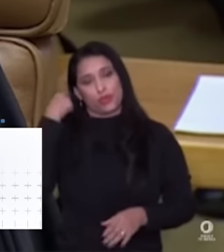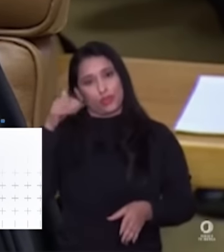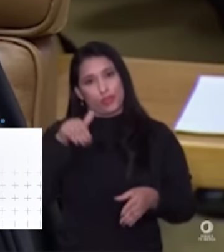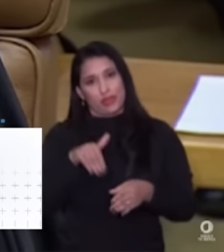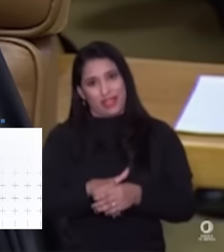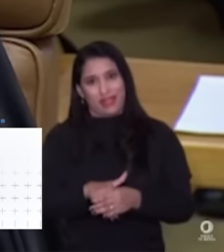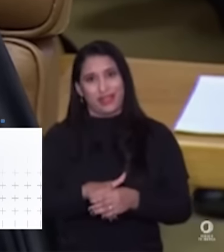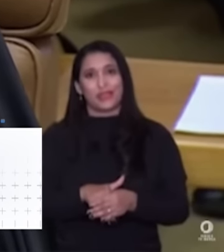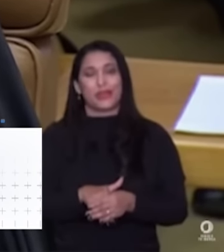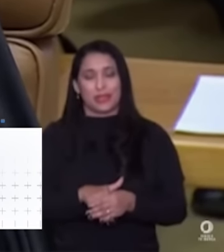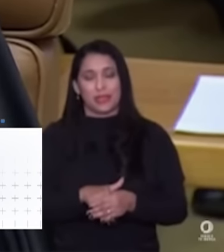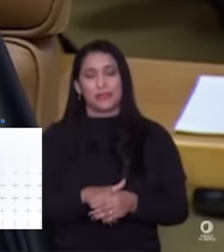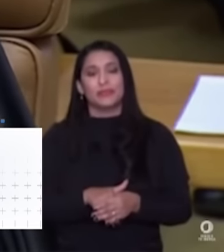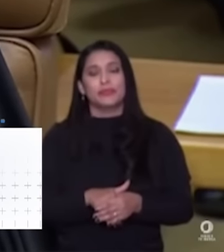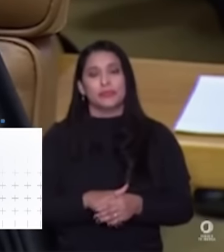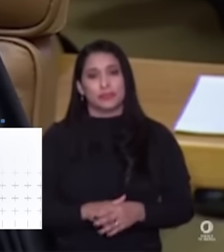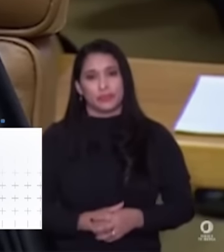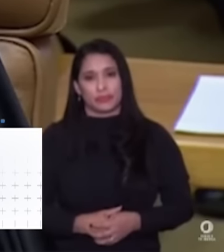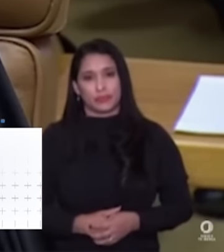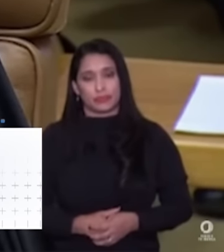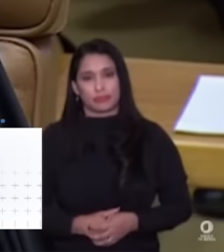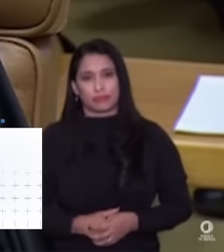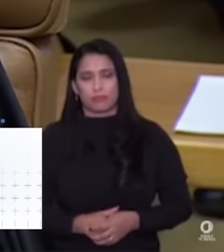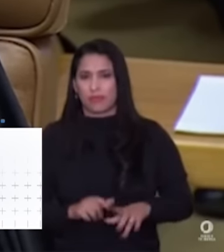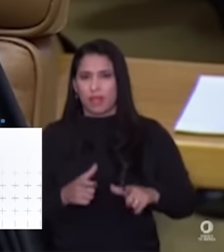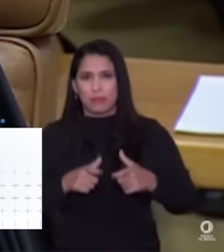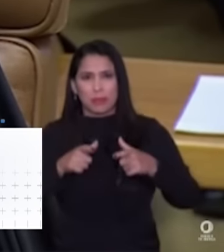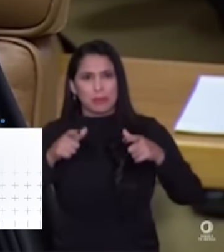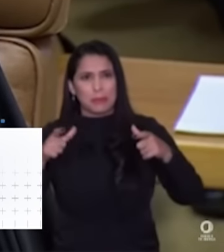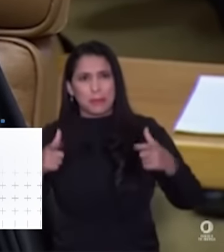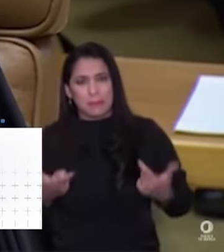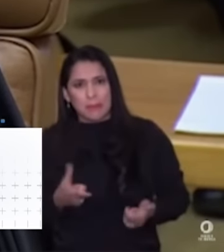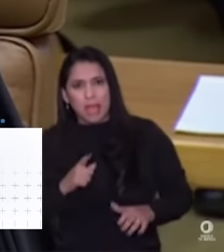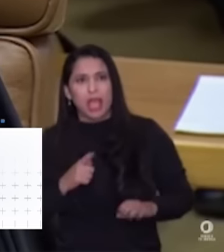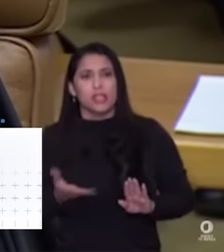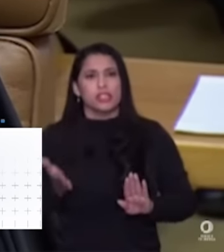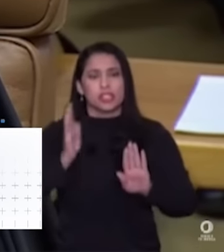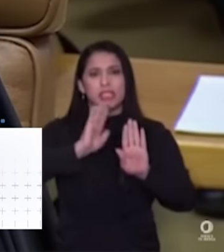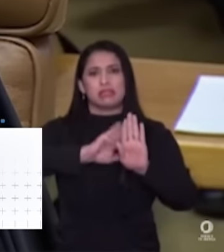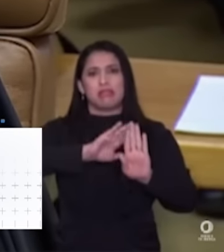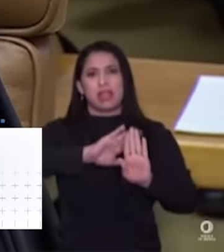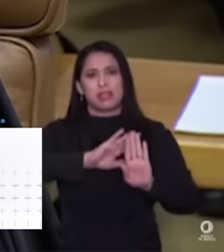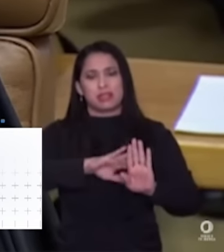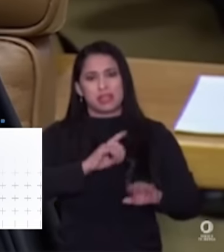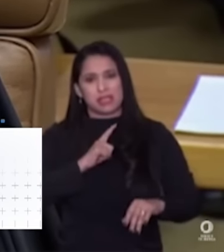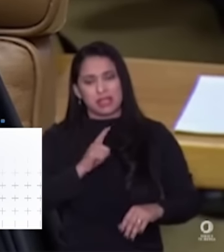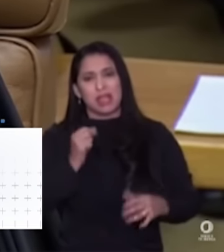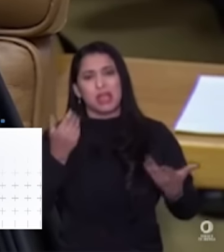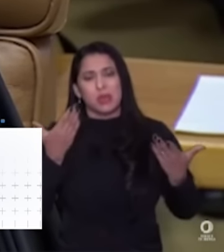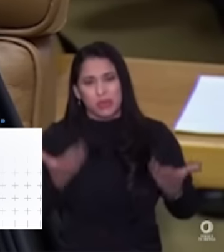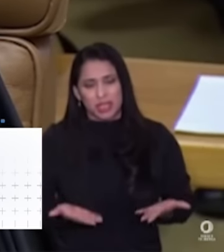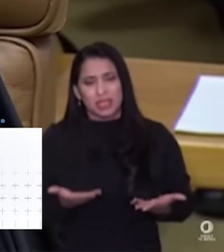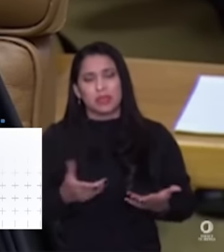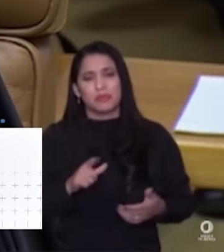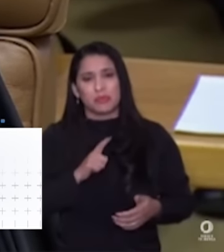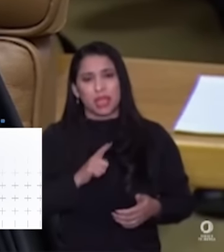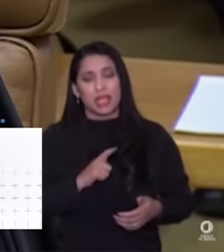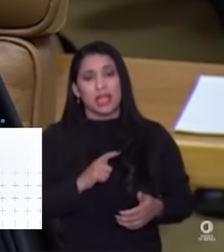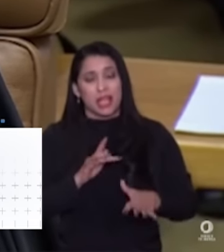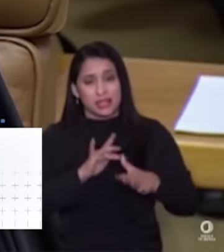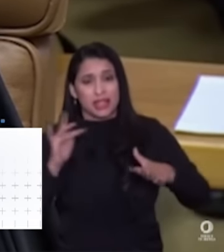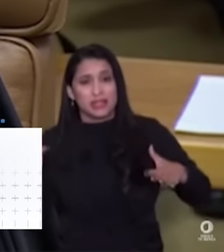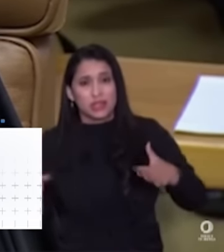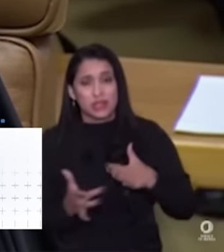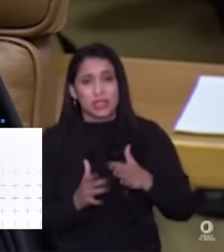A sublevação pretendida teve amplo espaço de idealização e mesmo de execução nas redes